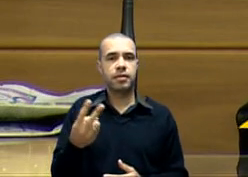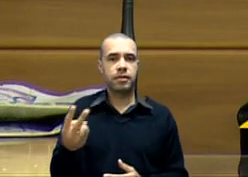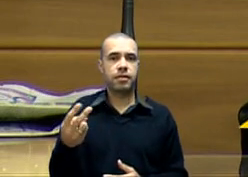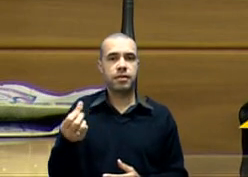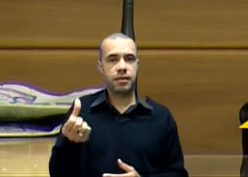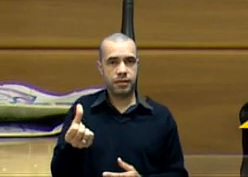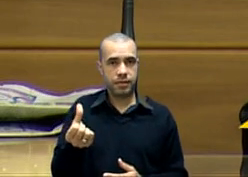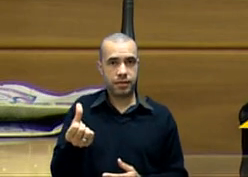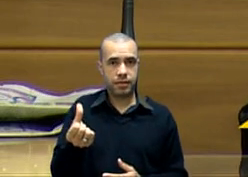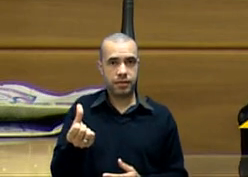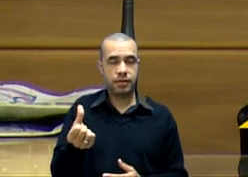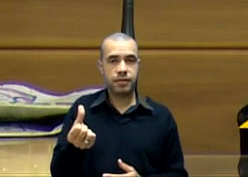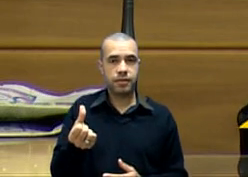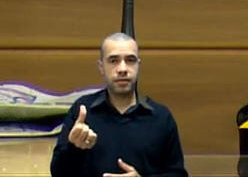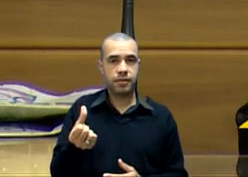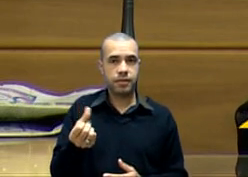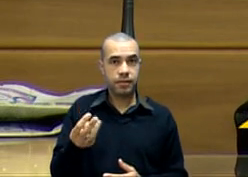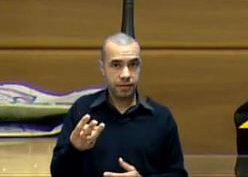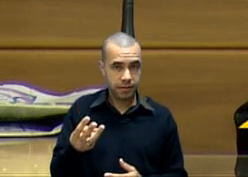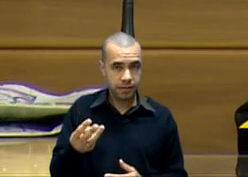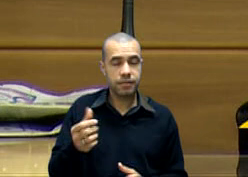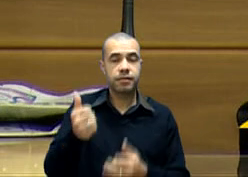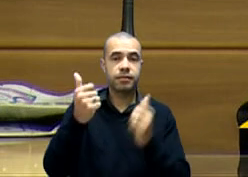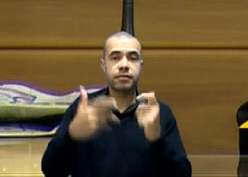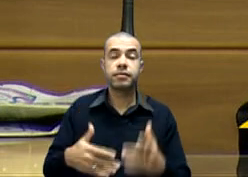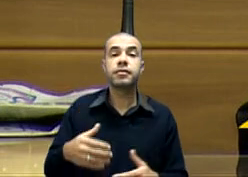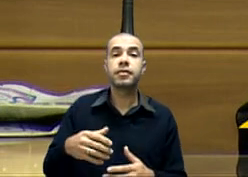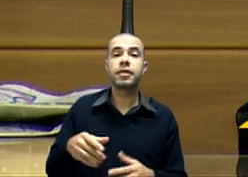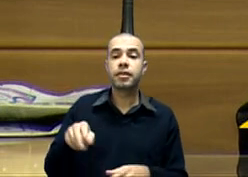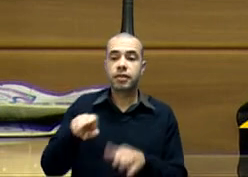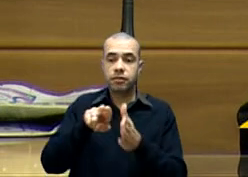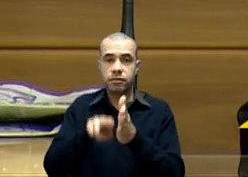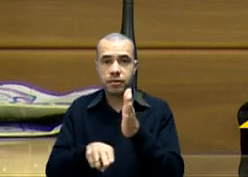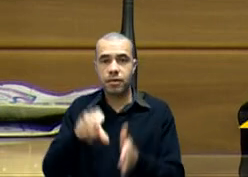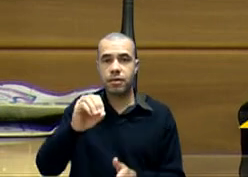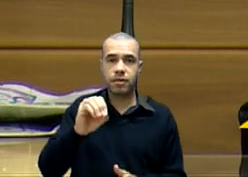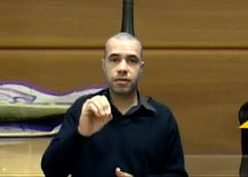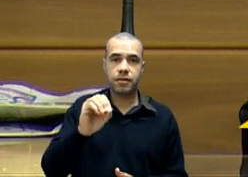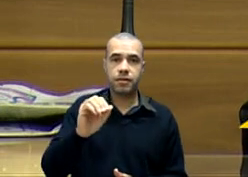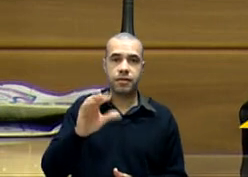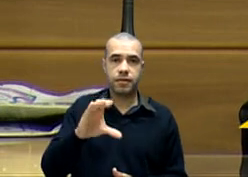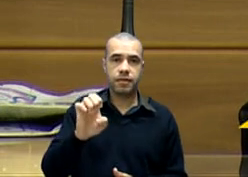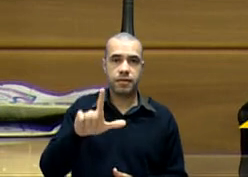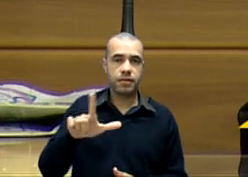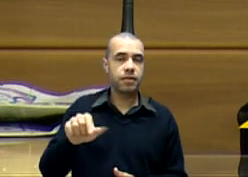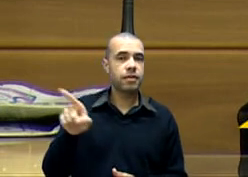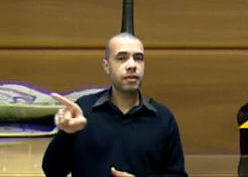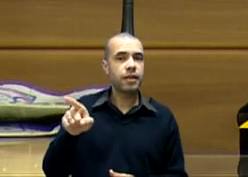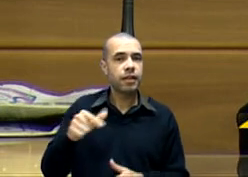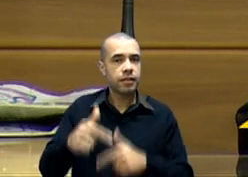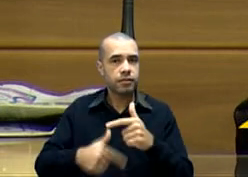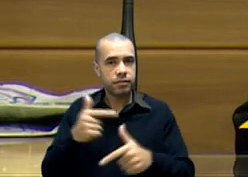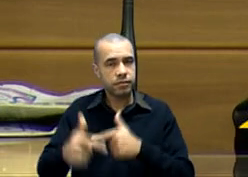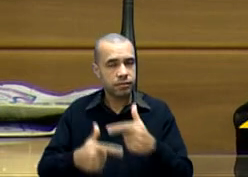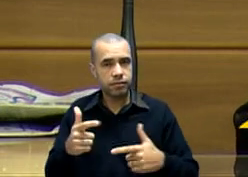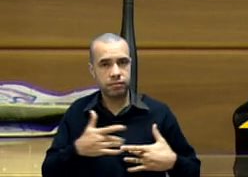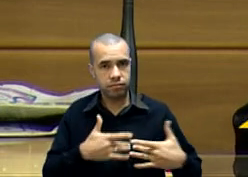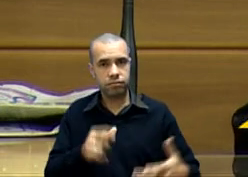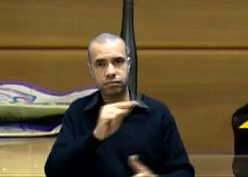2235/2236/2019, ofício da OCEL e OFEBAS, encaminhando relação de beneficiários carentes referente ao mês de julho de